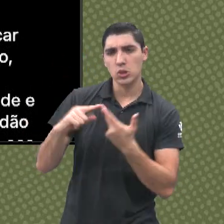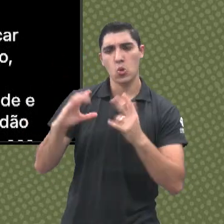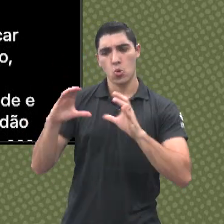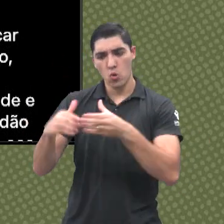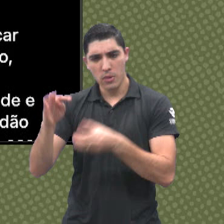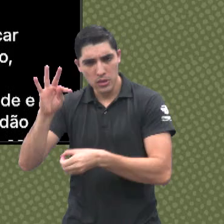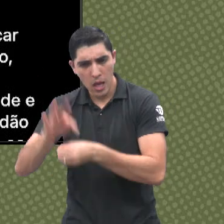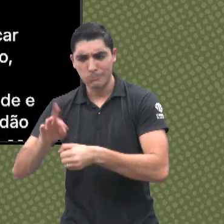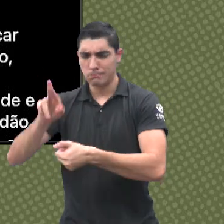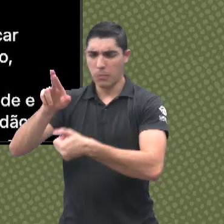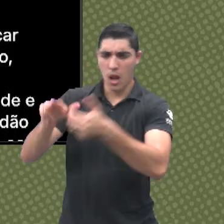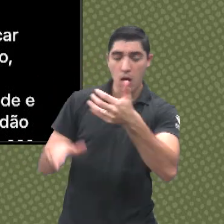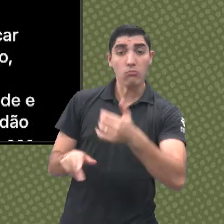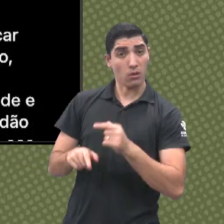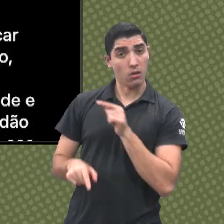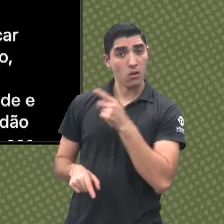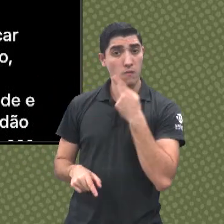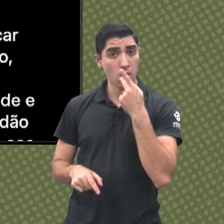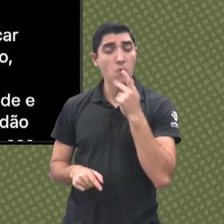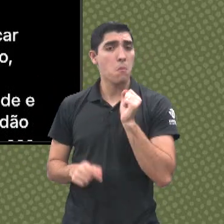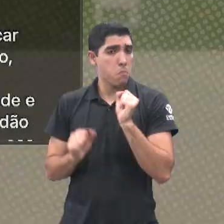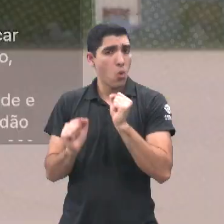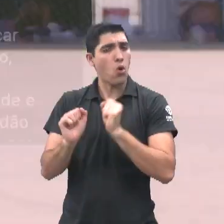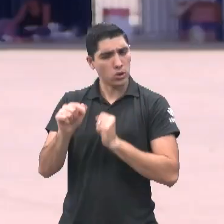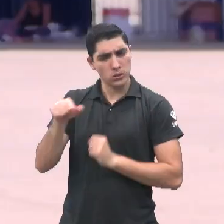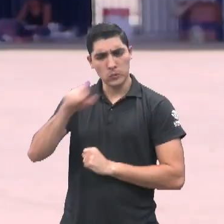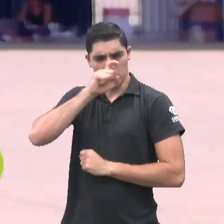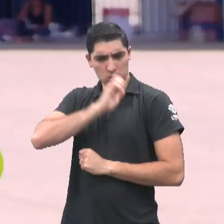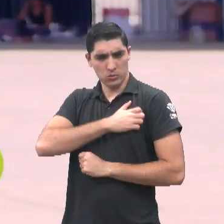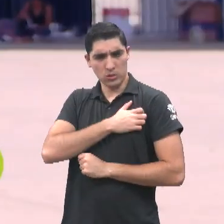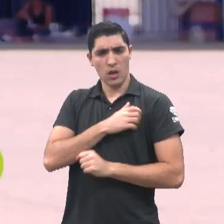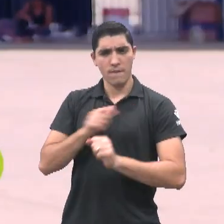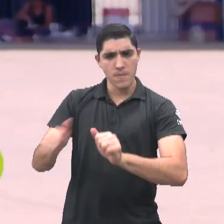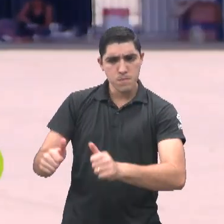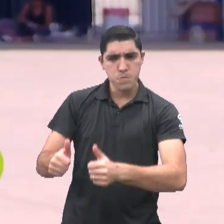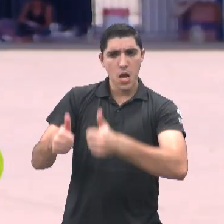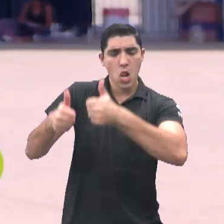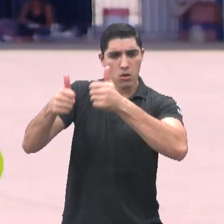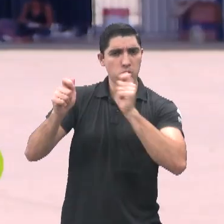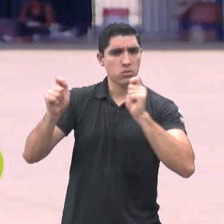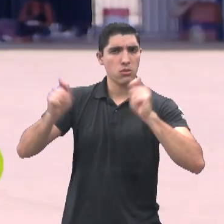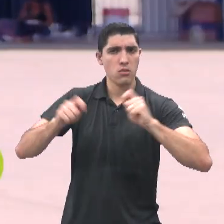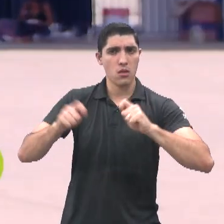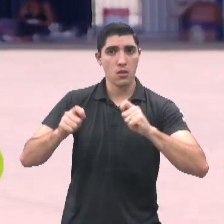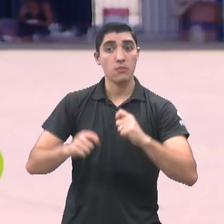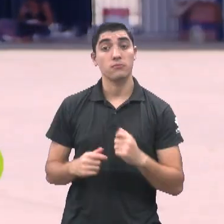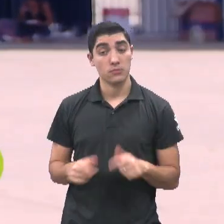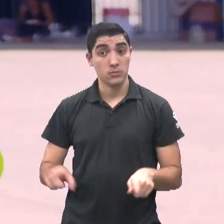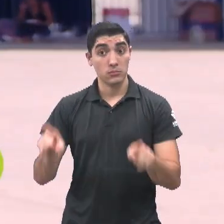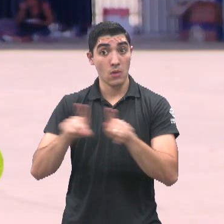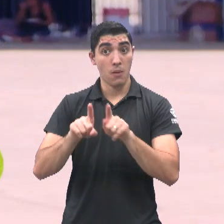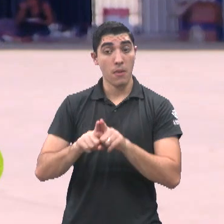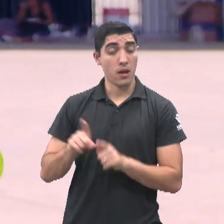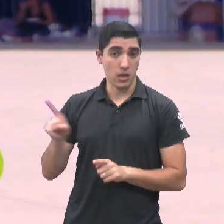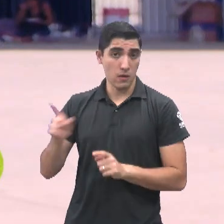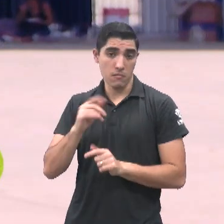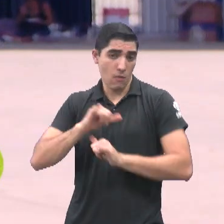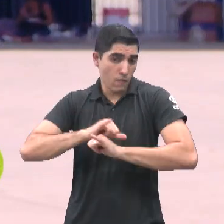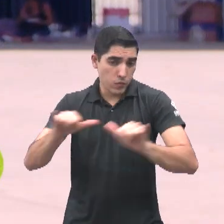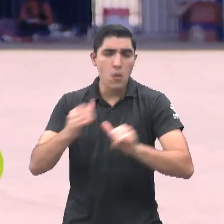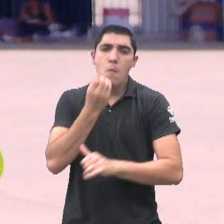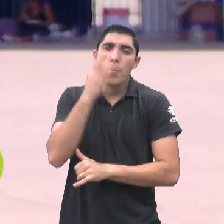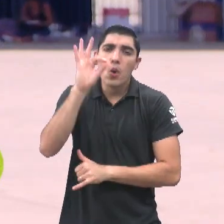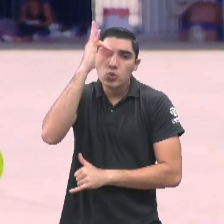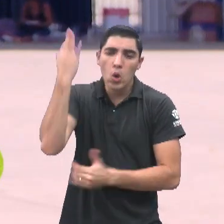e disse que acreditava numa possível recuperação do elenco no restante da Série A2 e disse também que deseja sorte e tem certeza que o